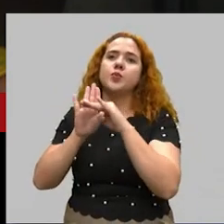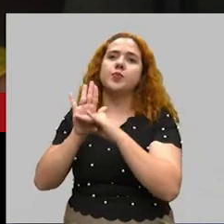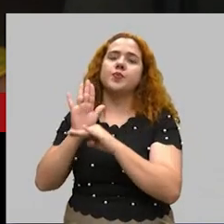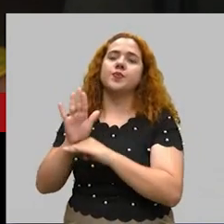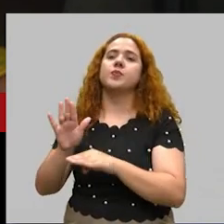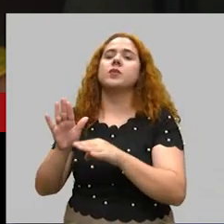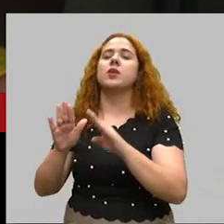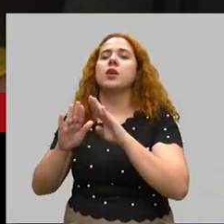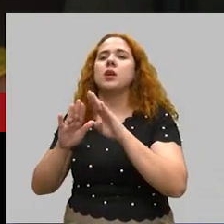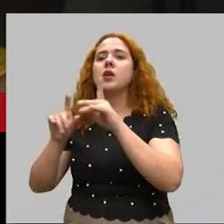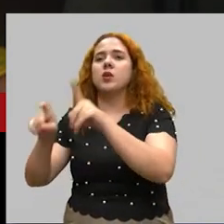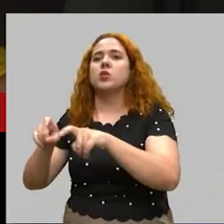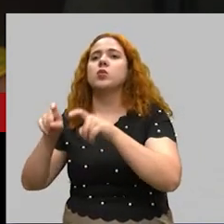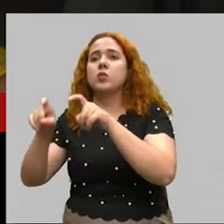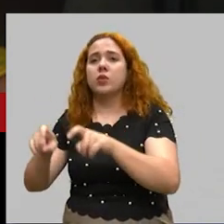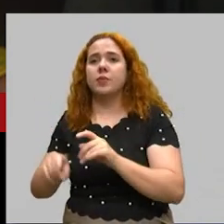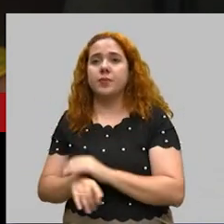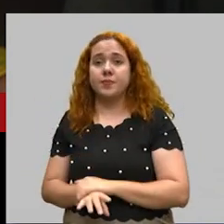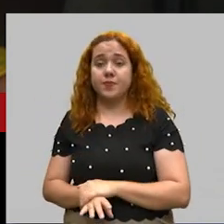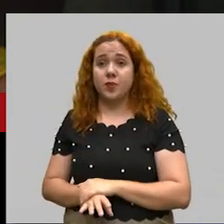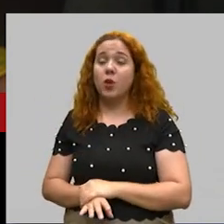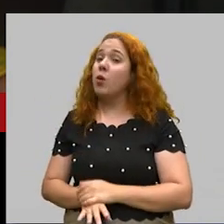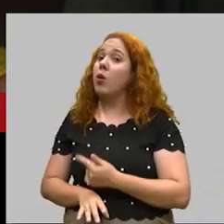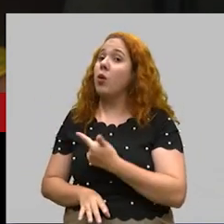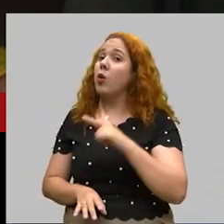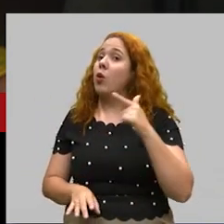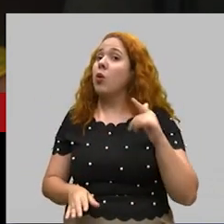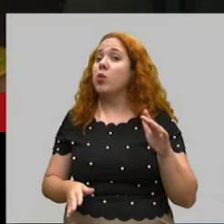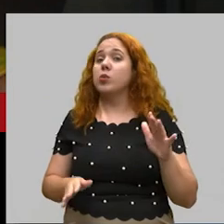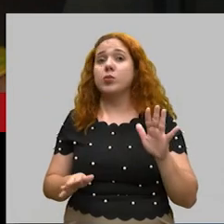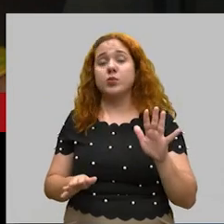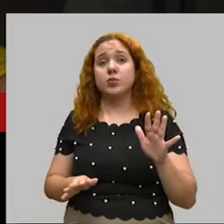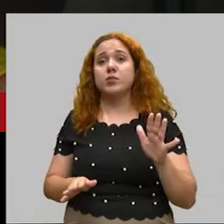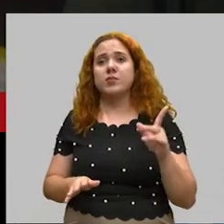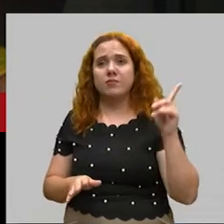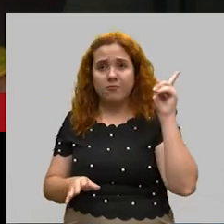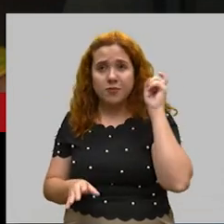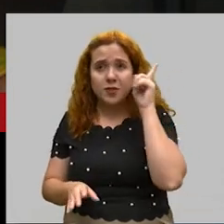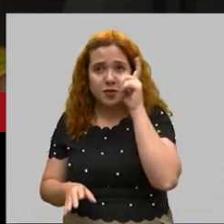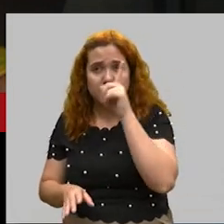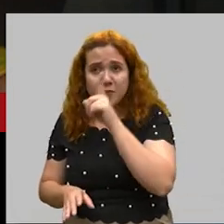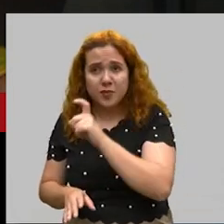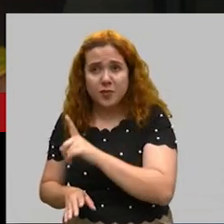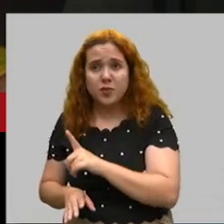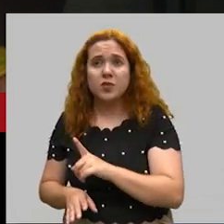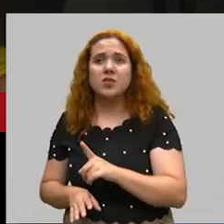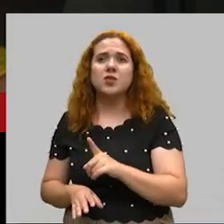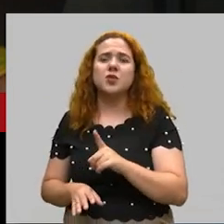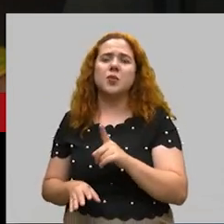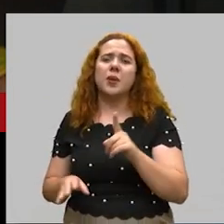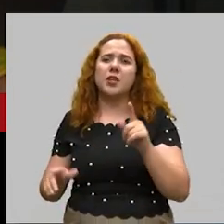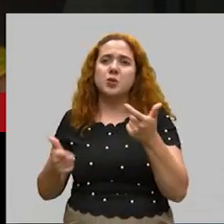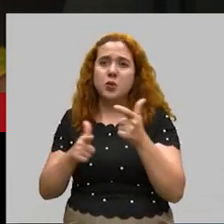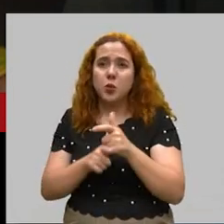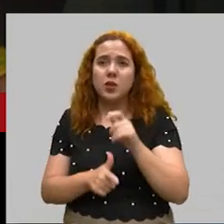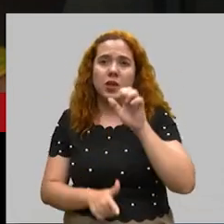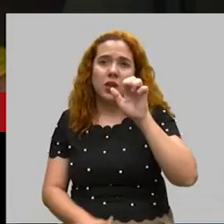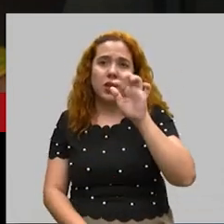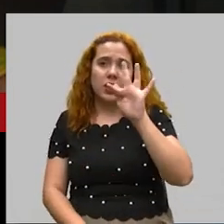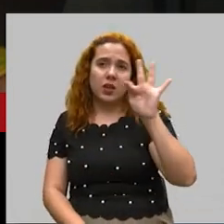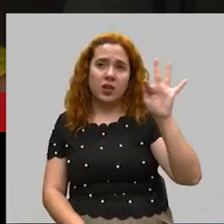colocar uma outra situação que tá caminhando para inviabilizar algumas efas que é a questão da